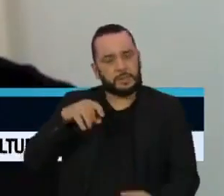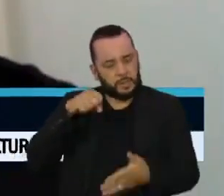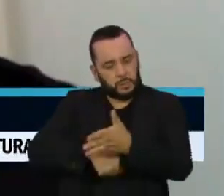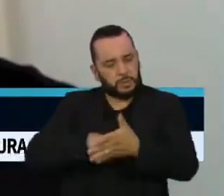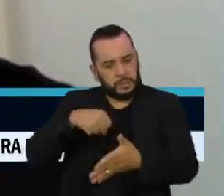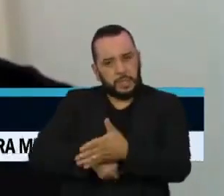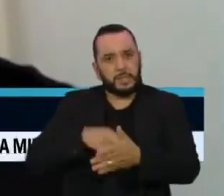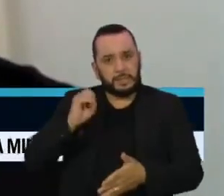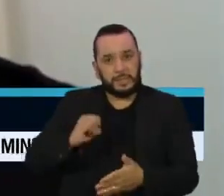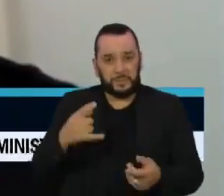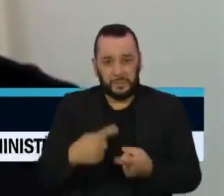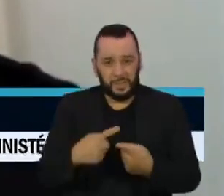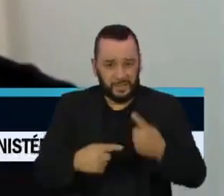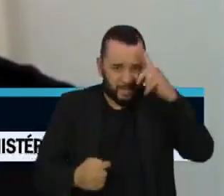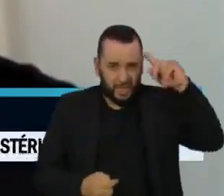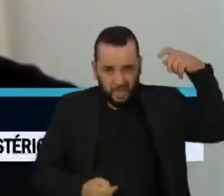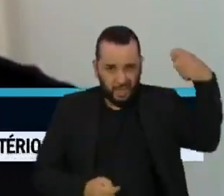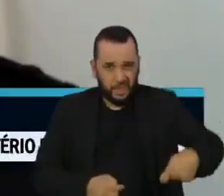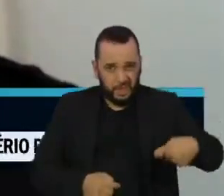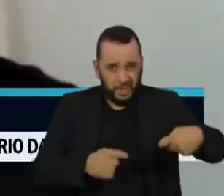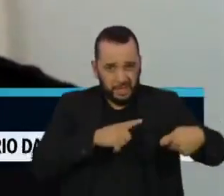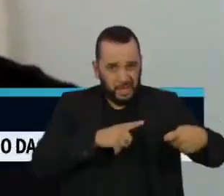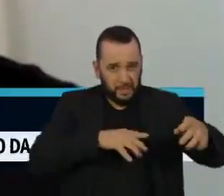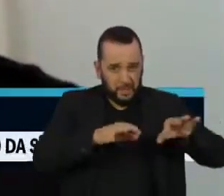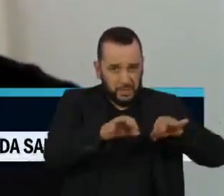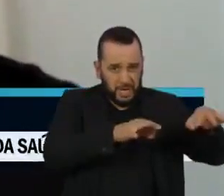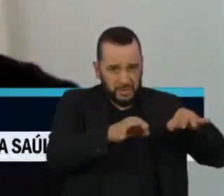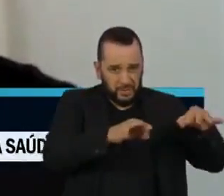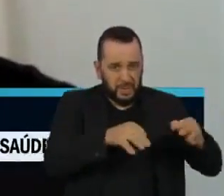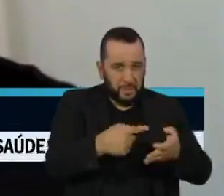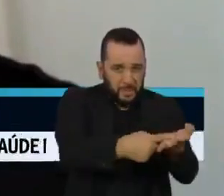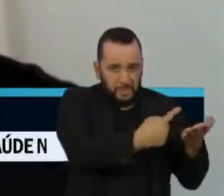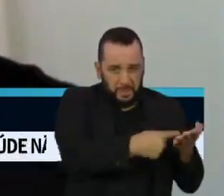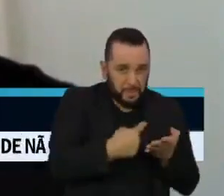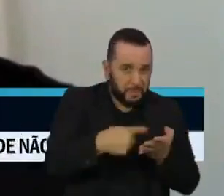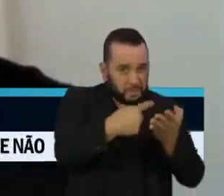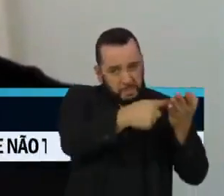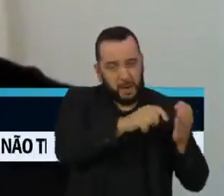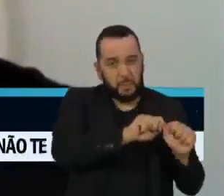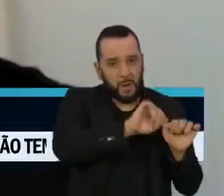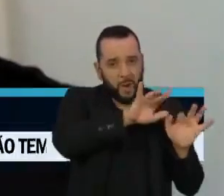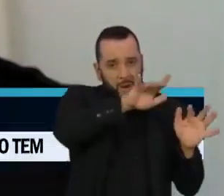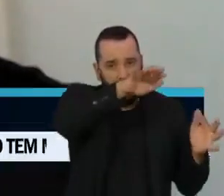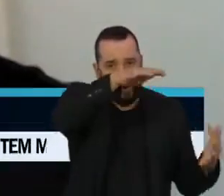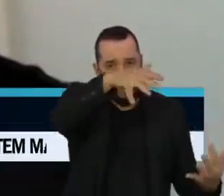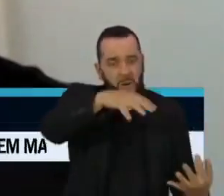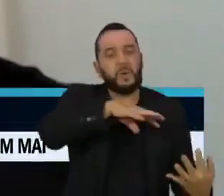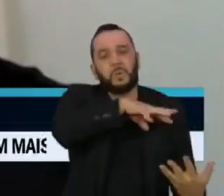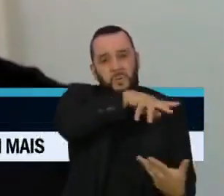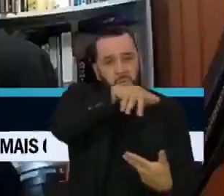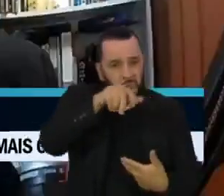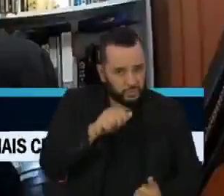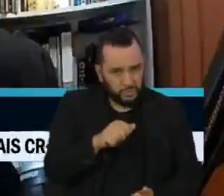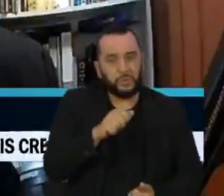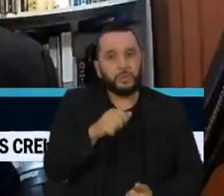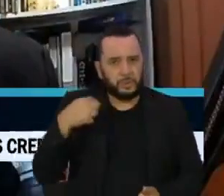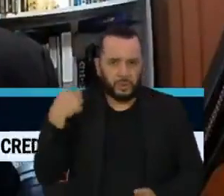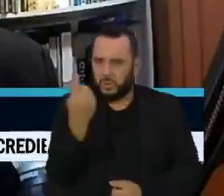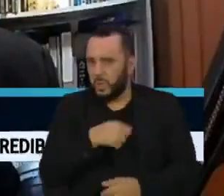da escalada autoritária segue um projeto global e urge uma aliança internacional em seu